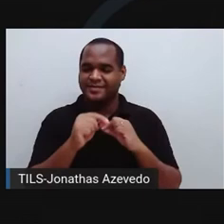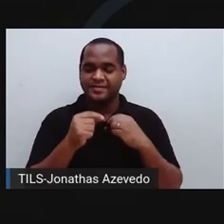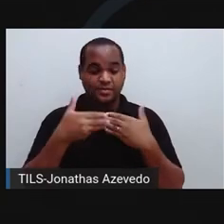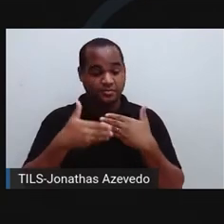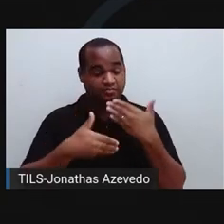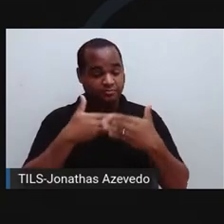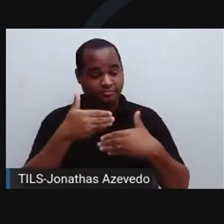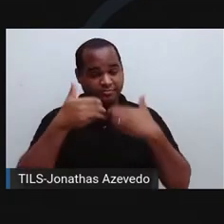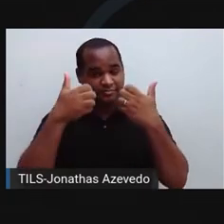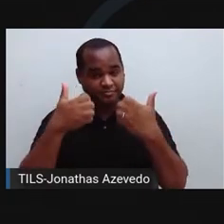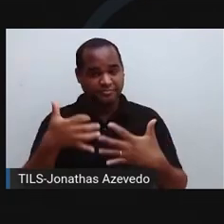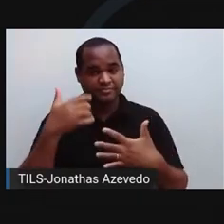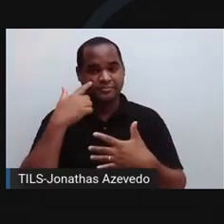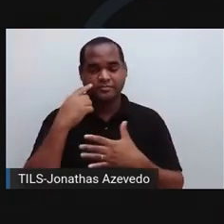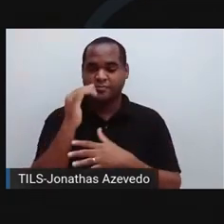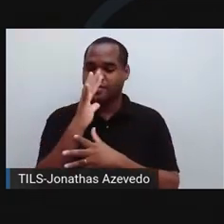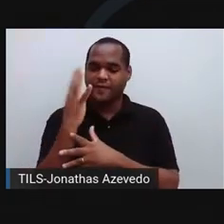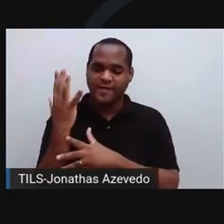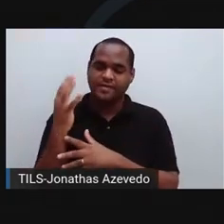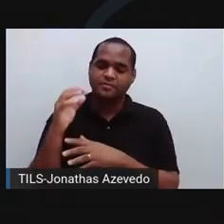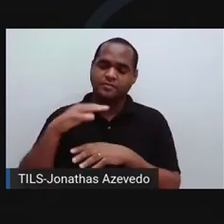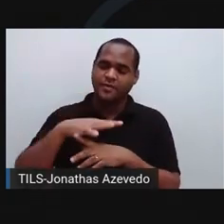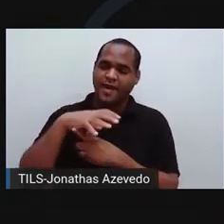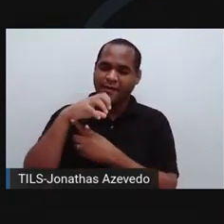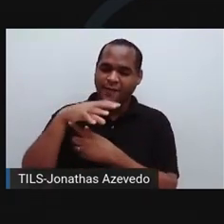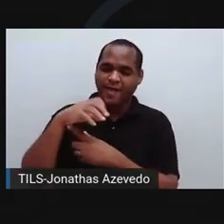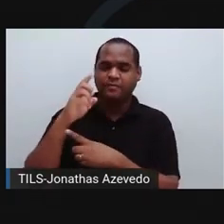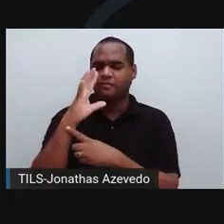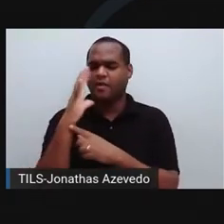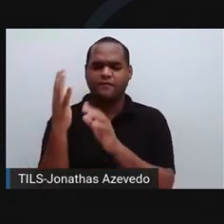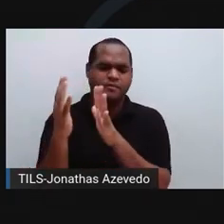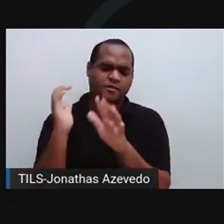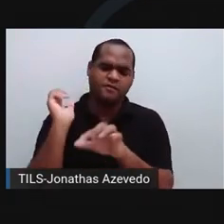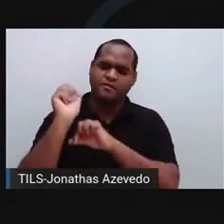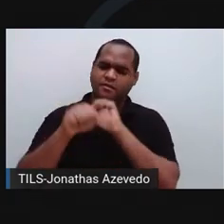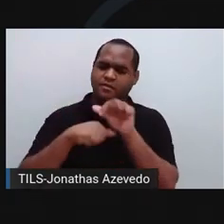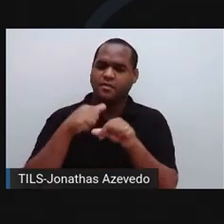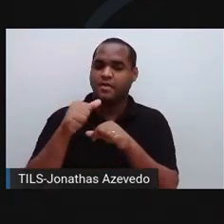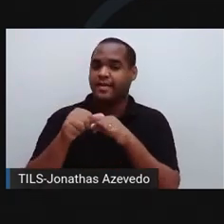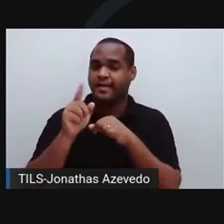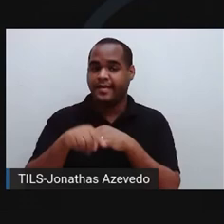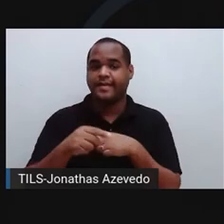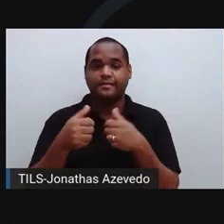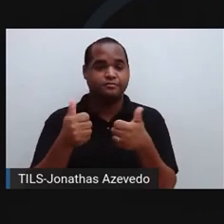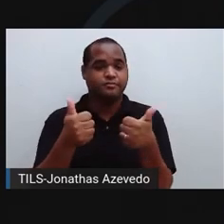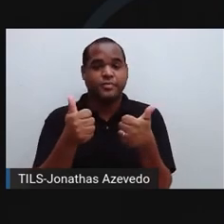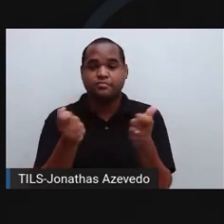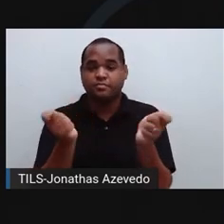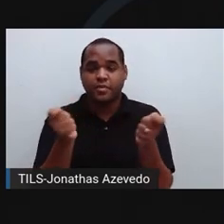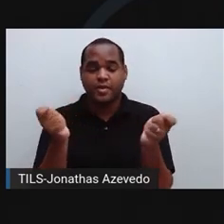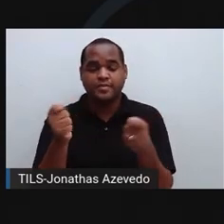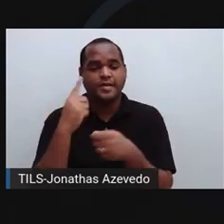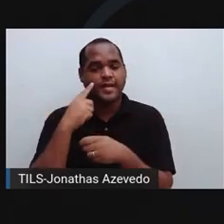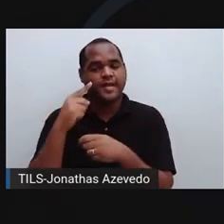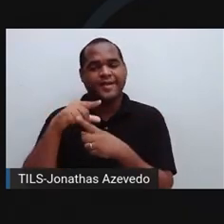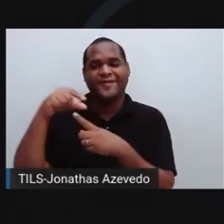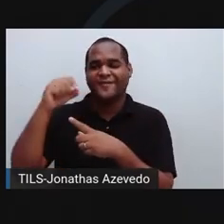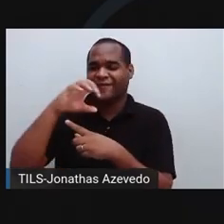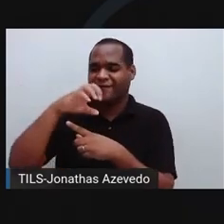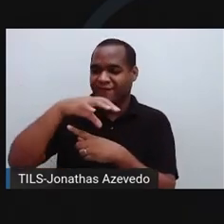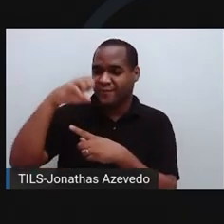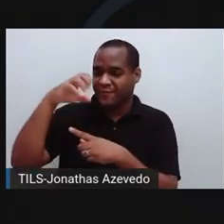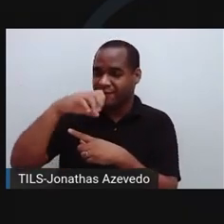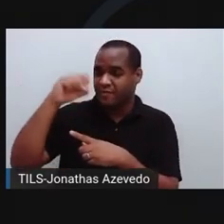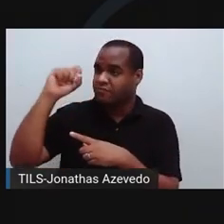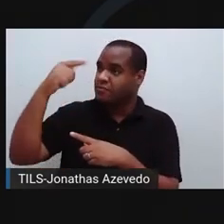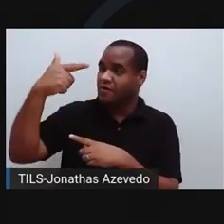fotossintetizante. Uma planta, uma alga, uma árvore, um ser que faz fotossíntese. Por quê? Ele obteve a energia da